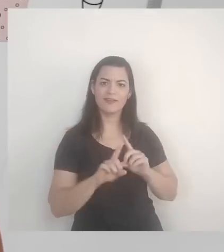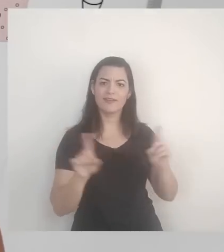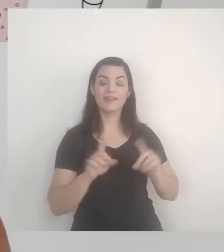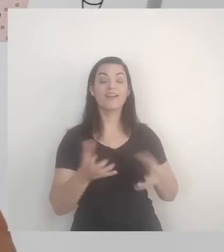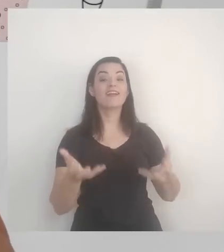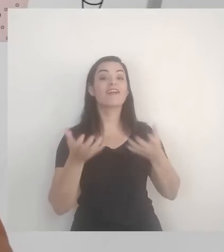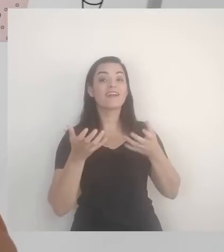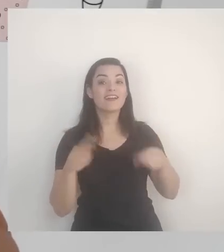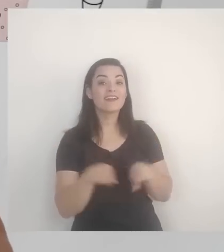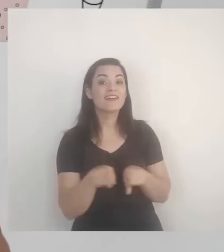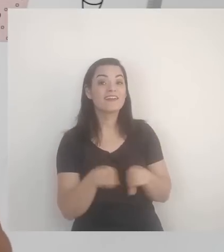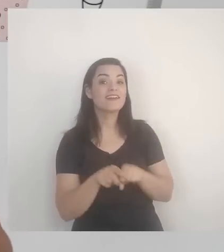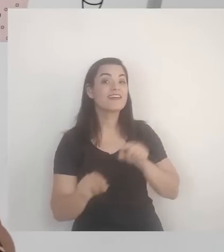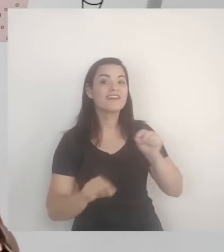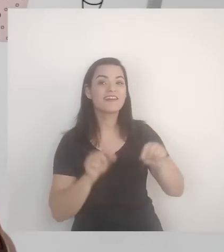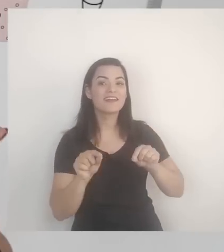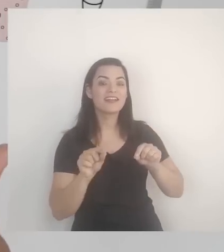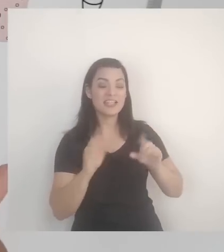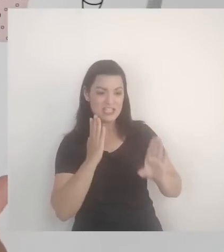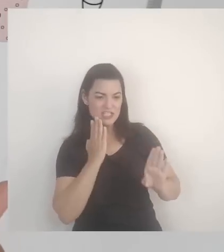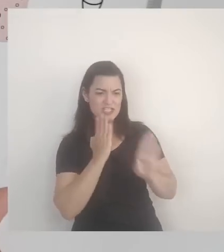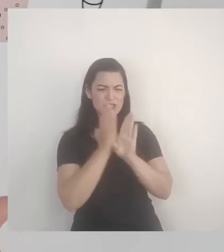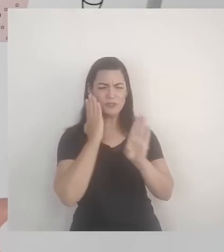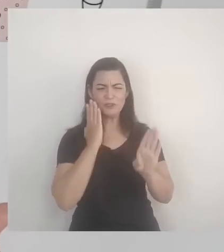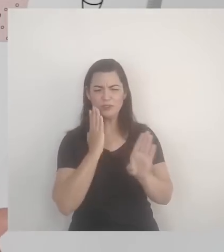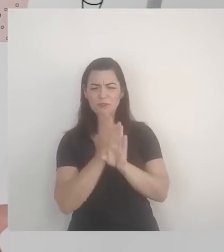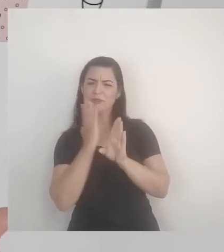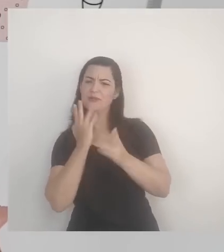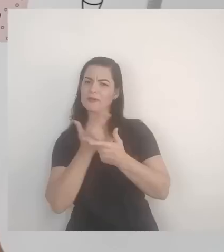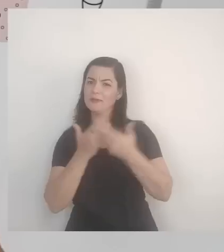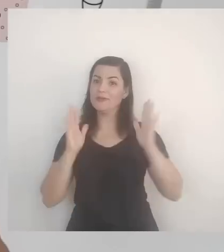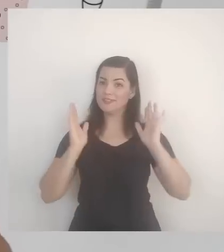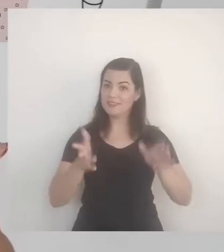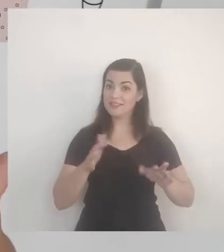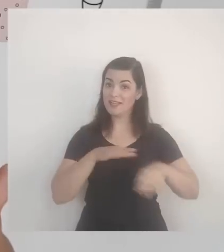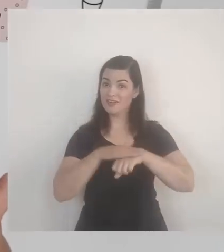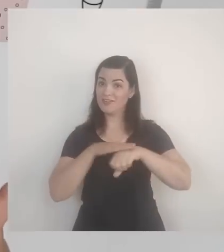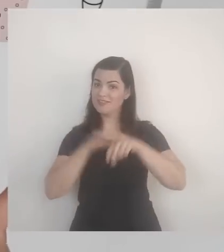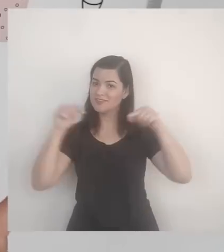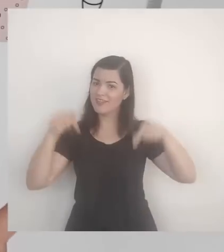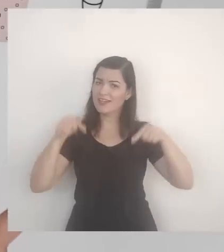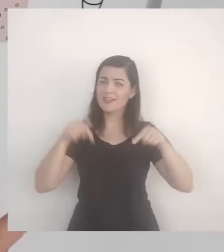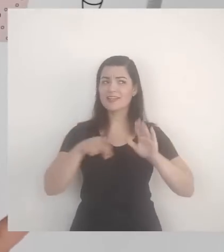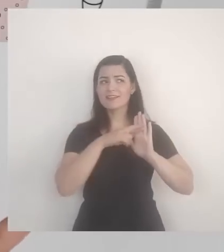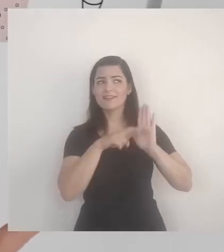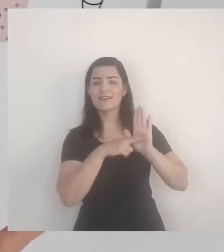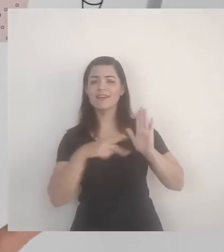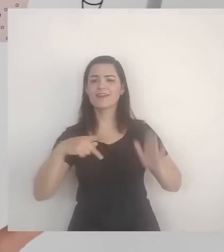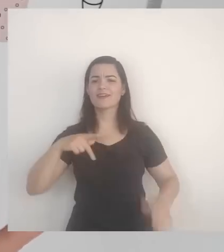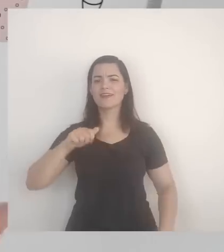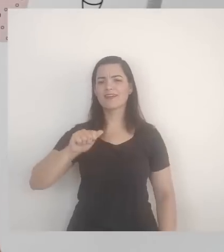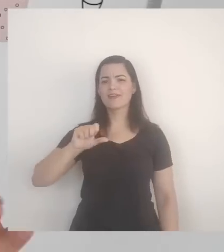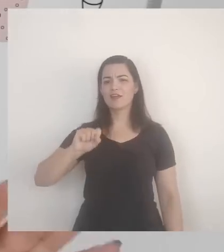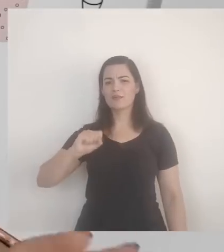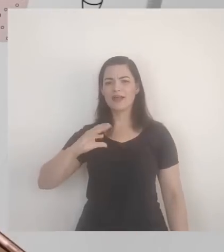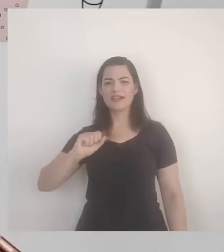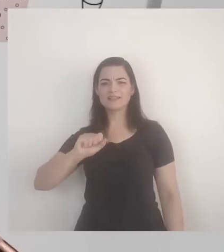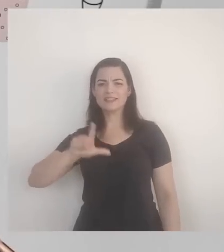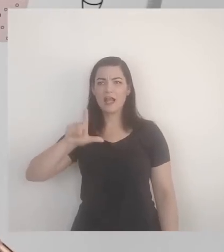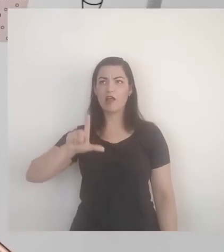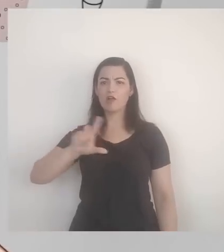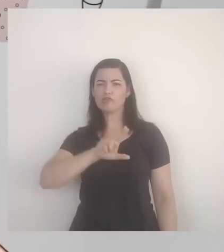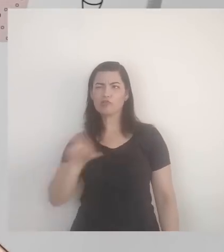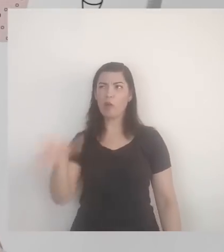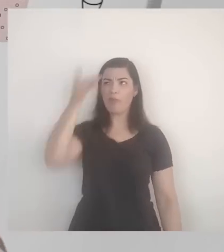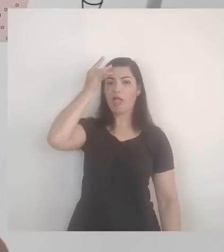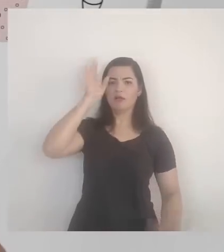não. Eu quero que vocês, a partir dessas descobertas, pensando aí no princípio de Pascal, não precisa guardar